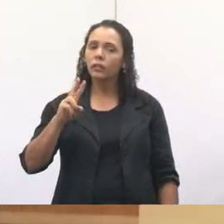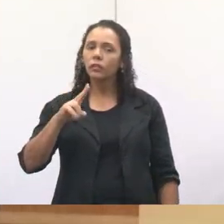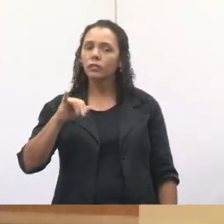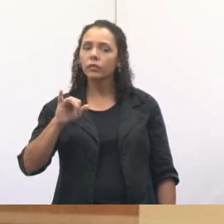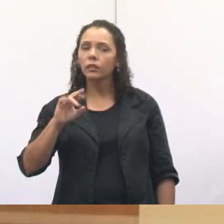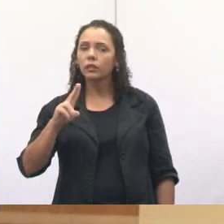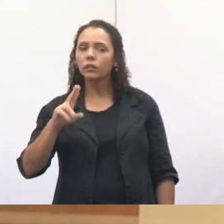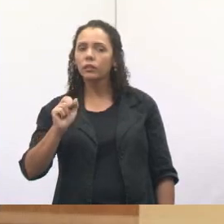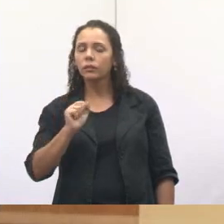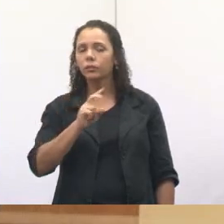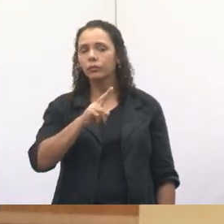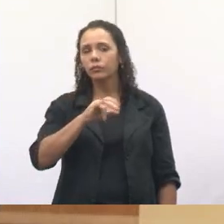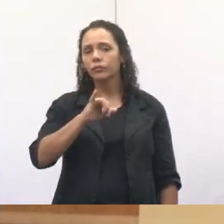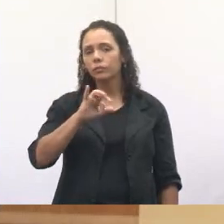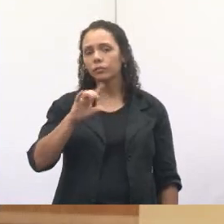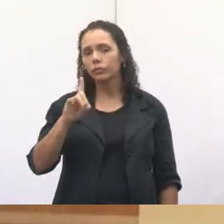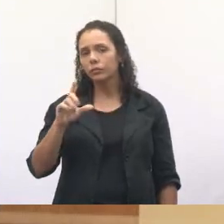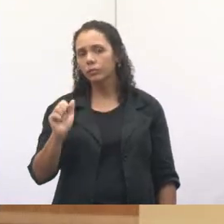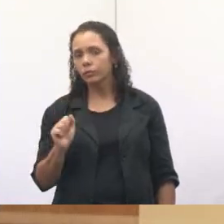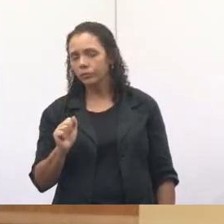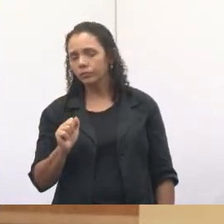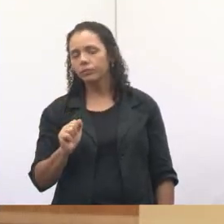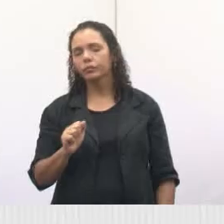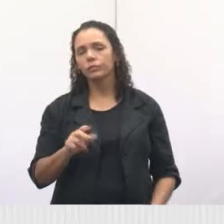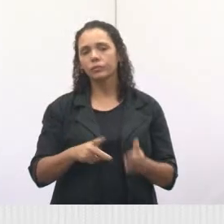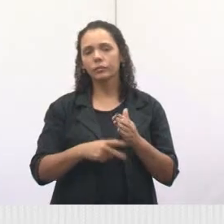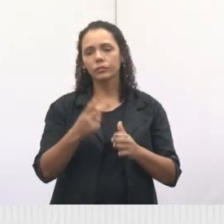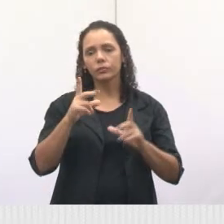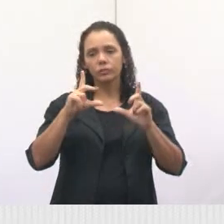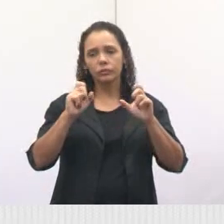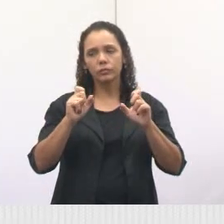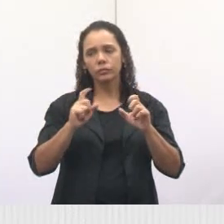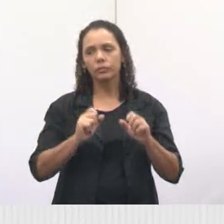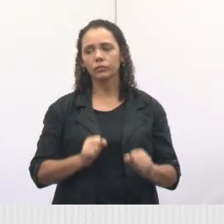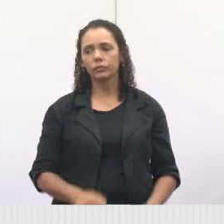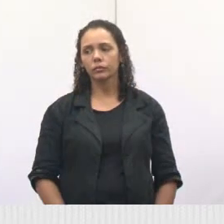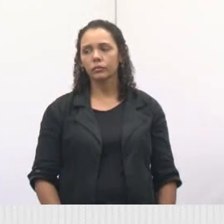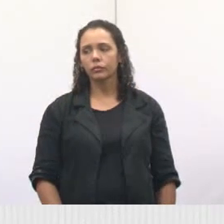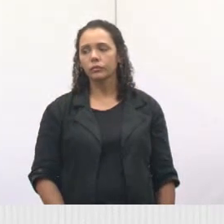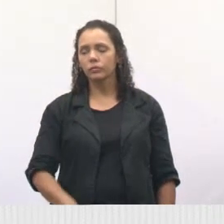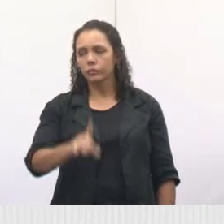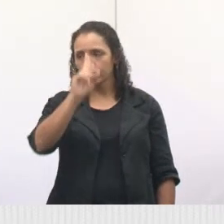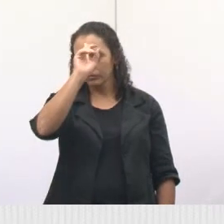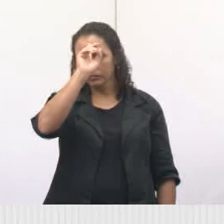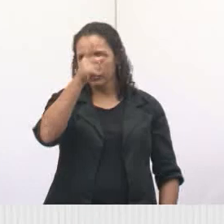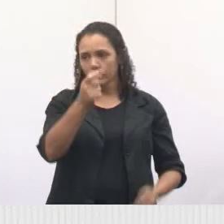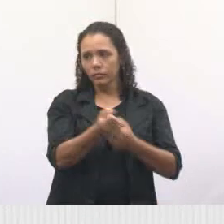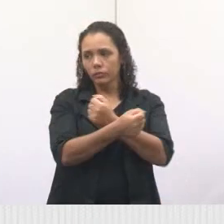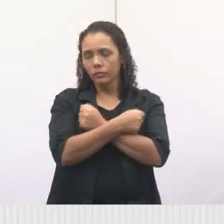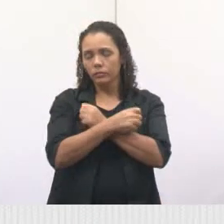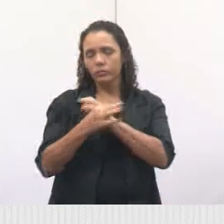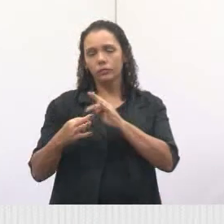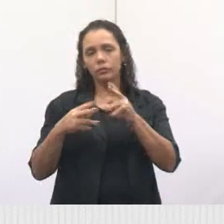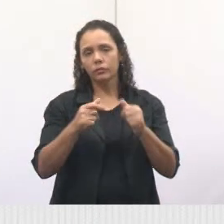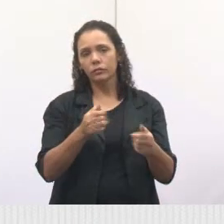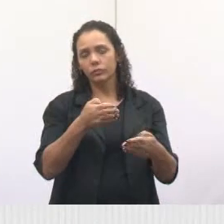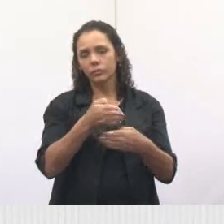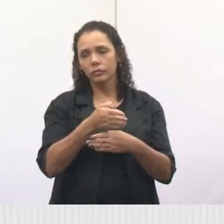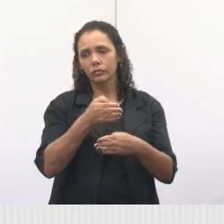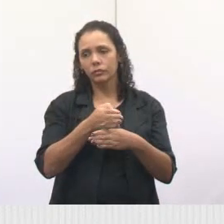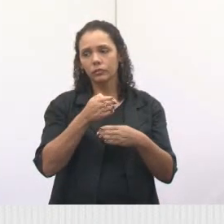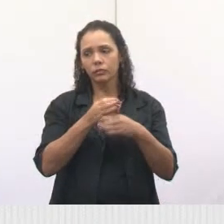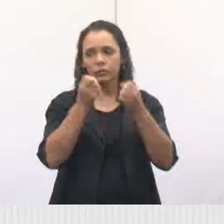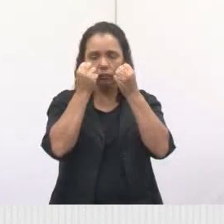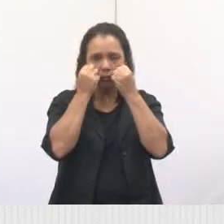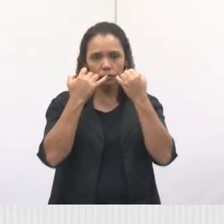dizer, pode colocar a segunda foto por favor, mandar um abraço aí para todos que participaram da